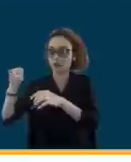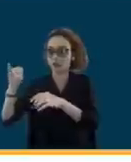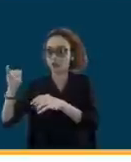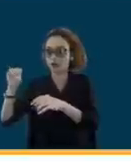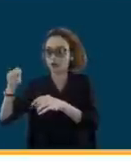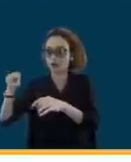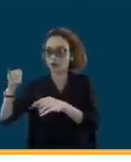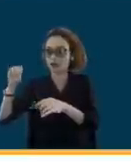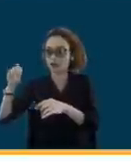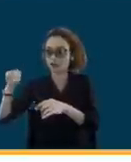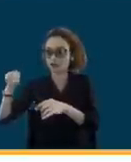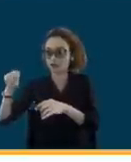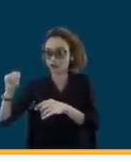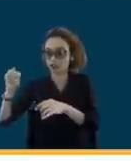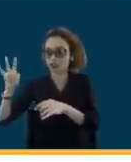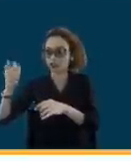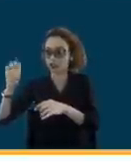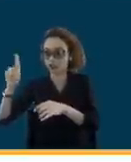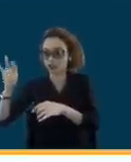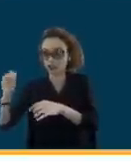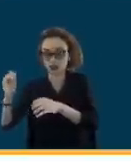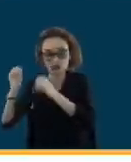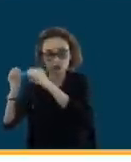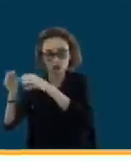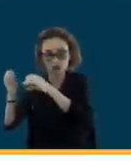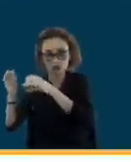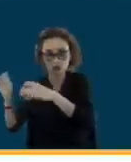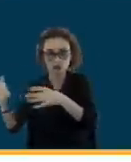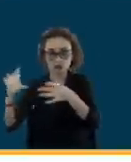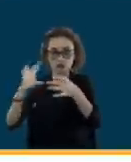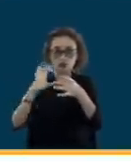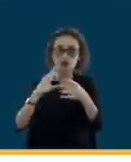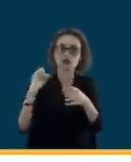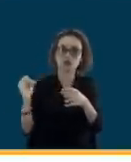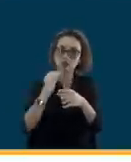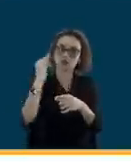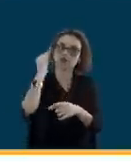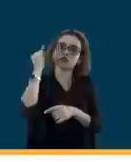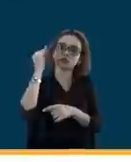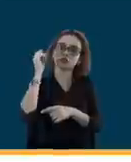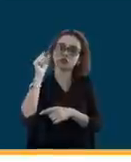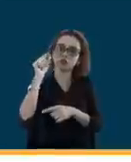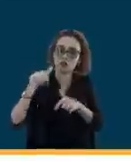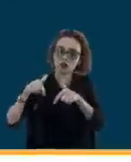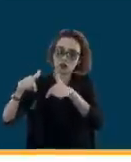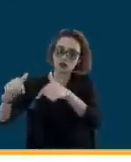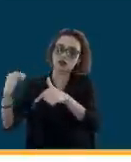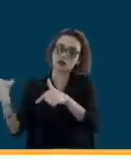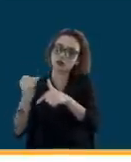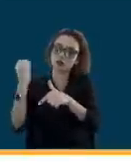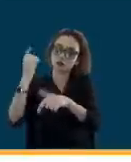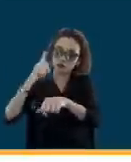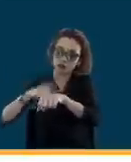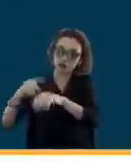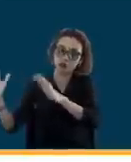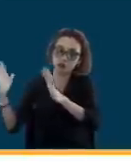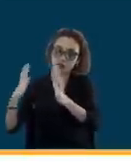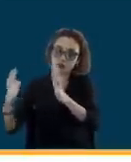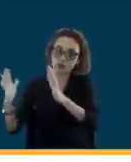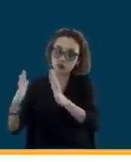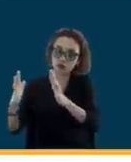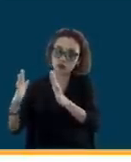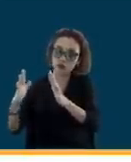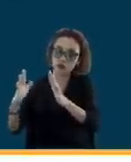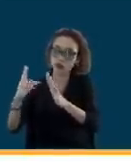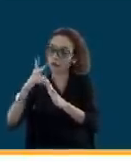prestígio importante dentro do Ministério da Educação, com uma ação importante naquele momento. E quando se